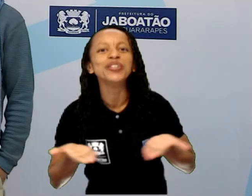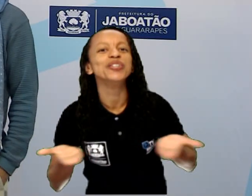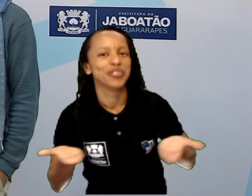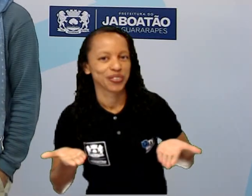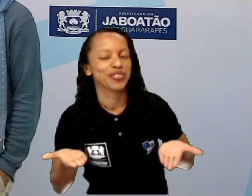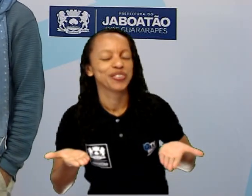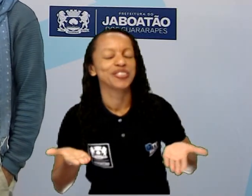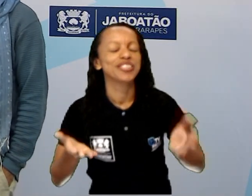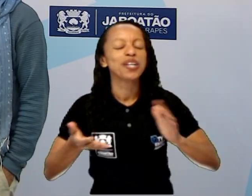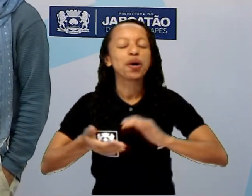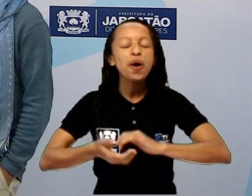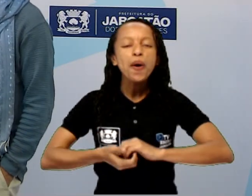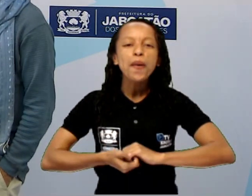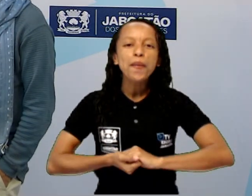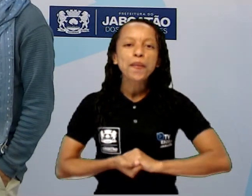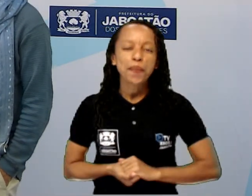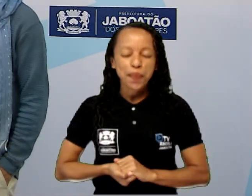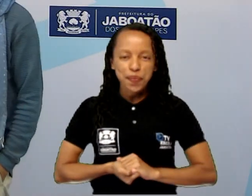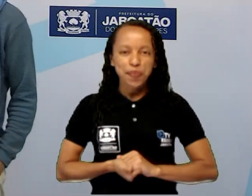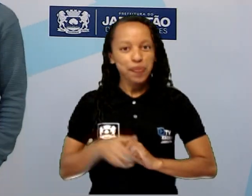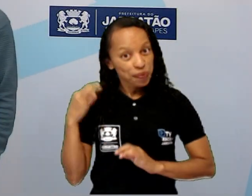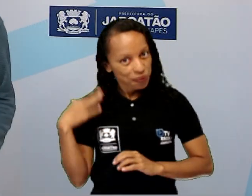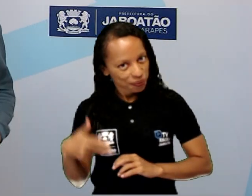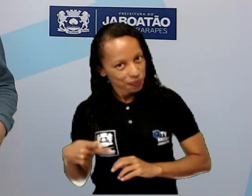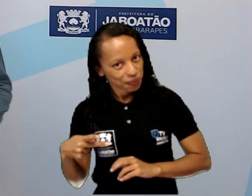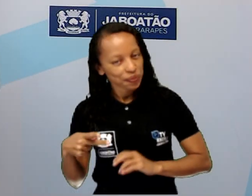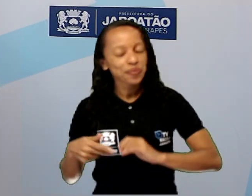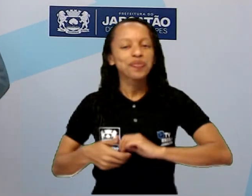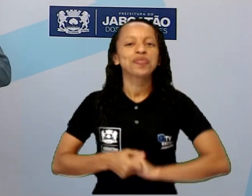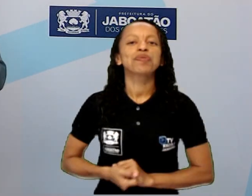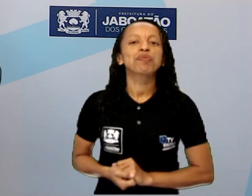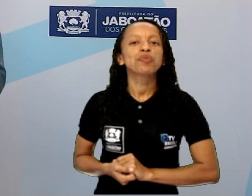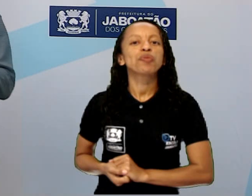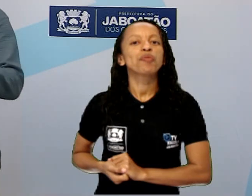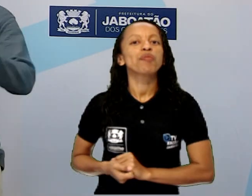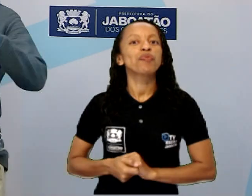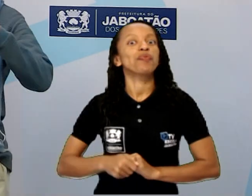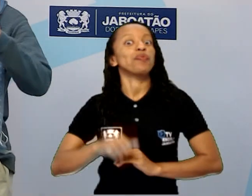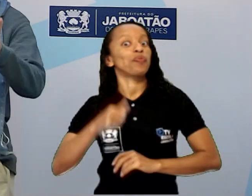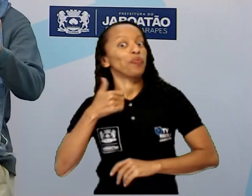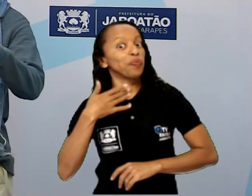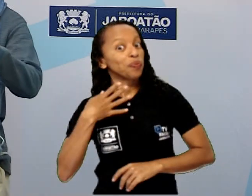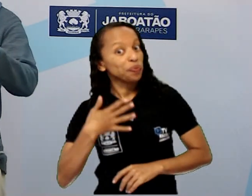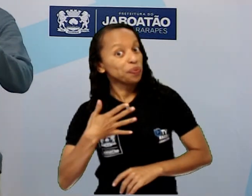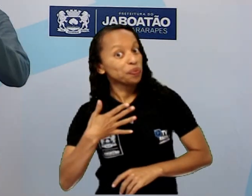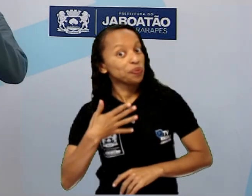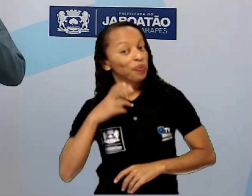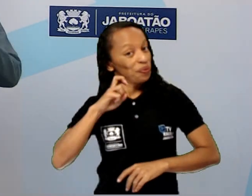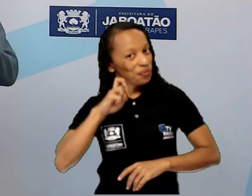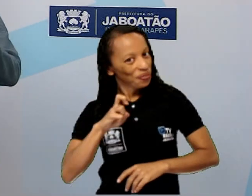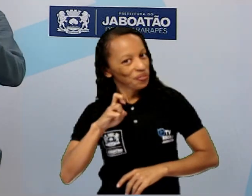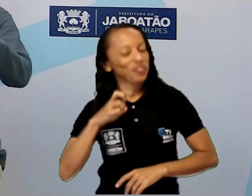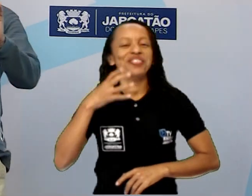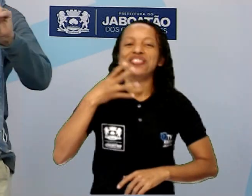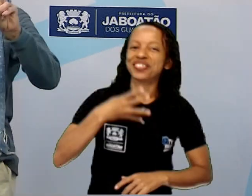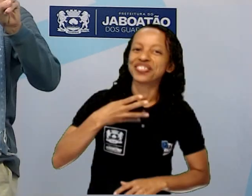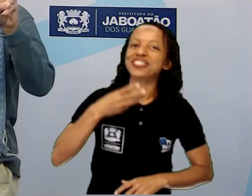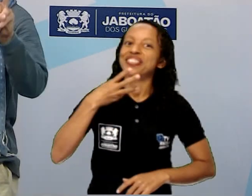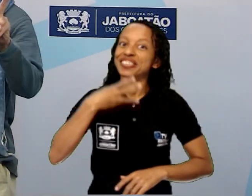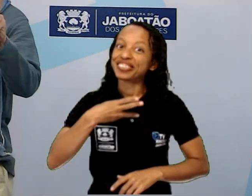sobre o tema cultura brasileira, ok? Então vamos lá. 5, 4,